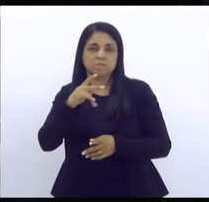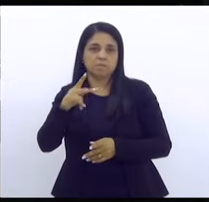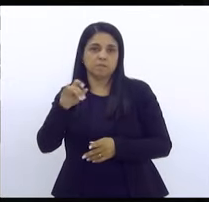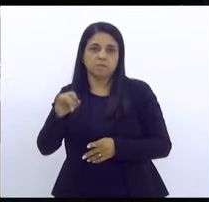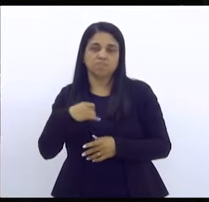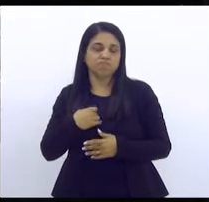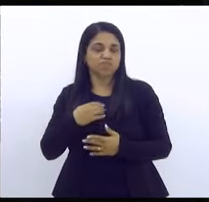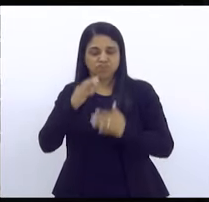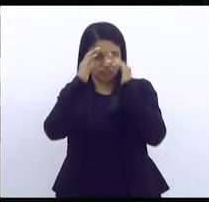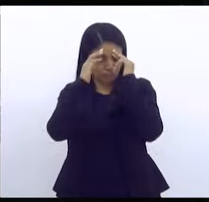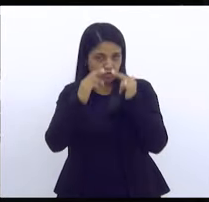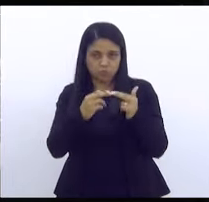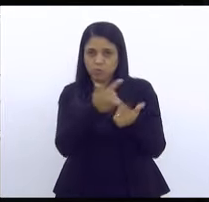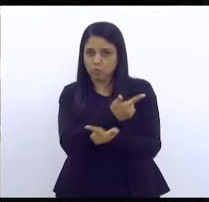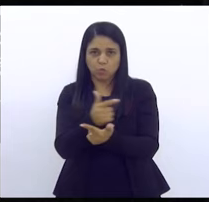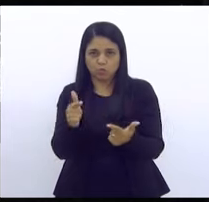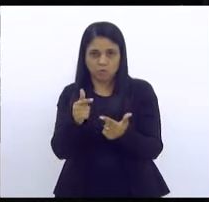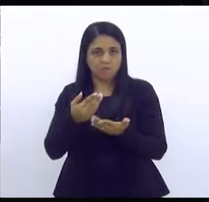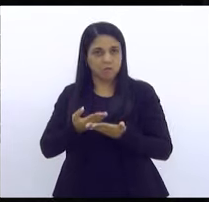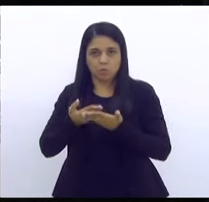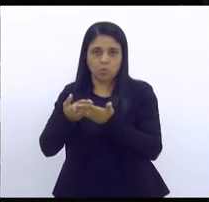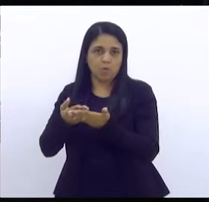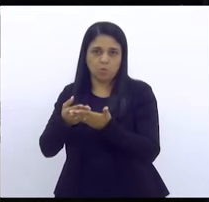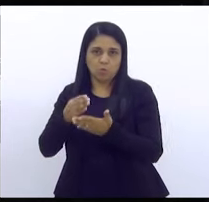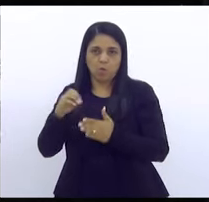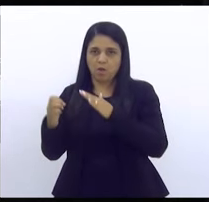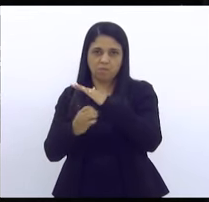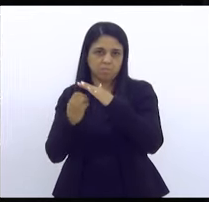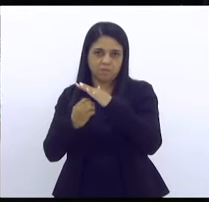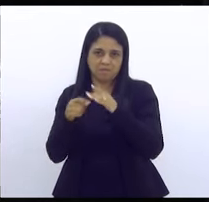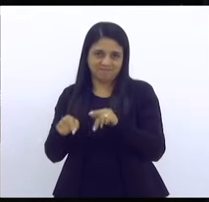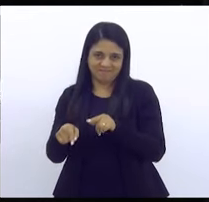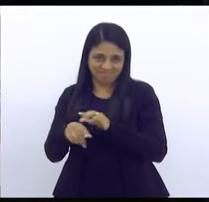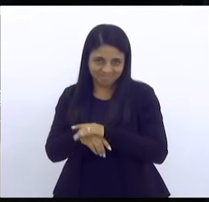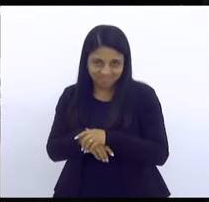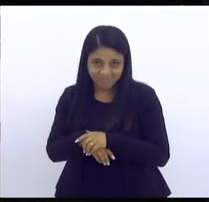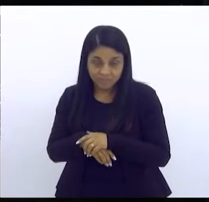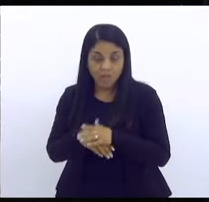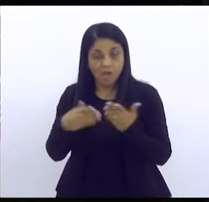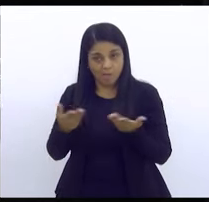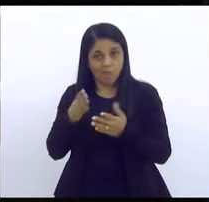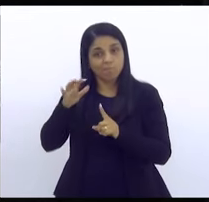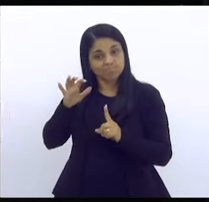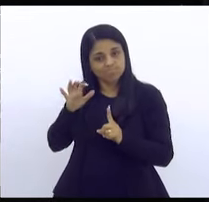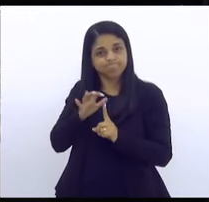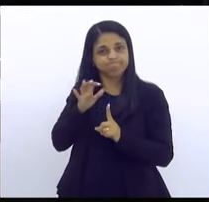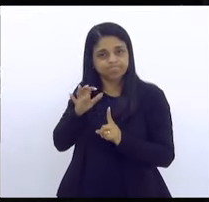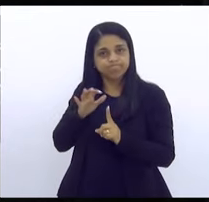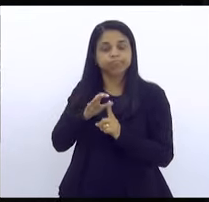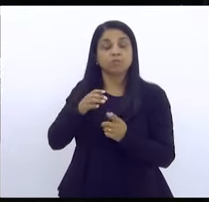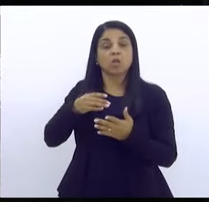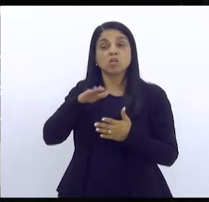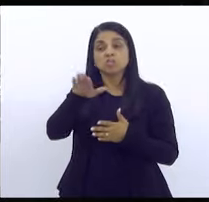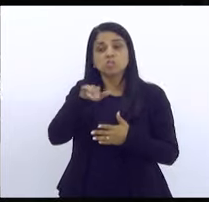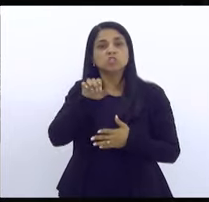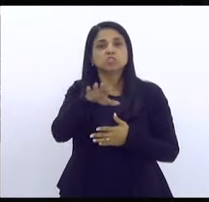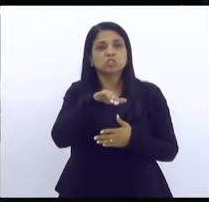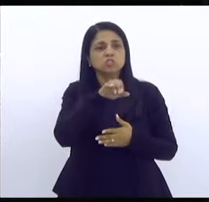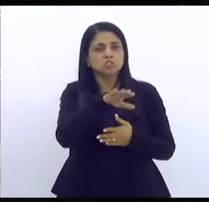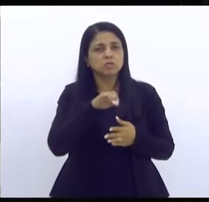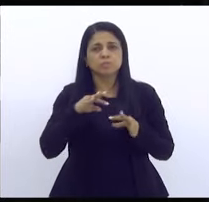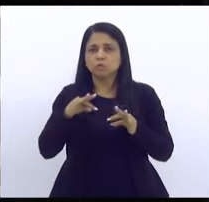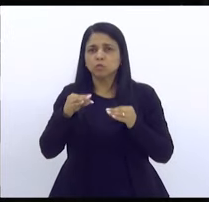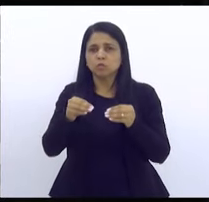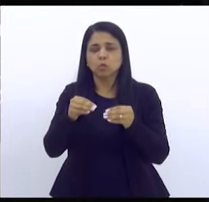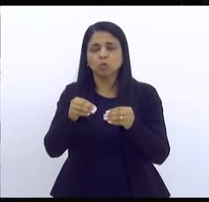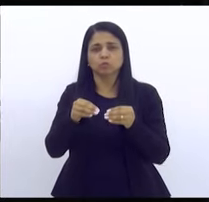não encaminhou. É importante que esta agora, que a gente faça pressão e convoque, mais uma vez, para todos